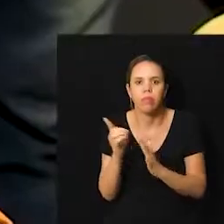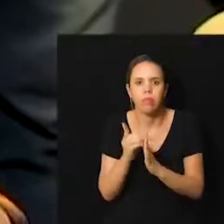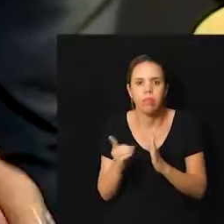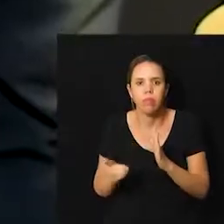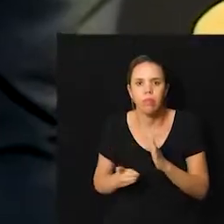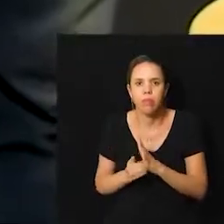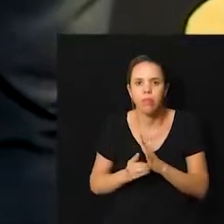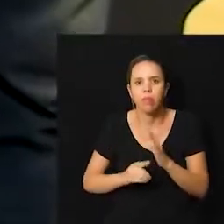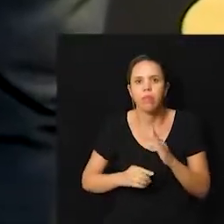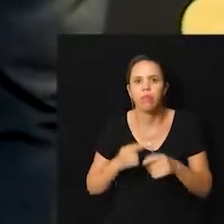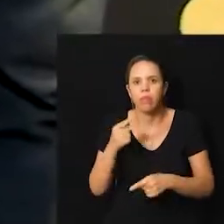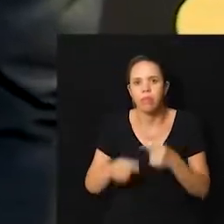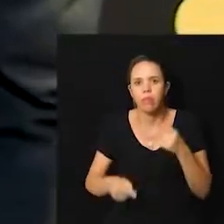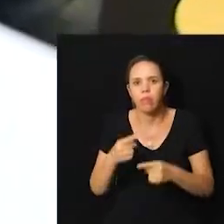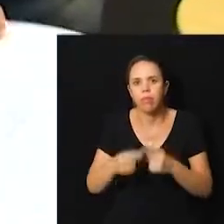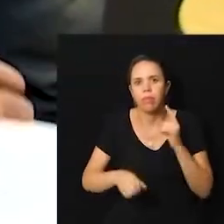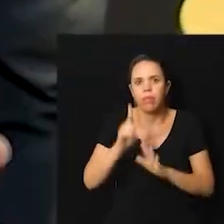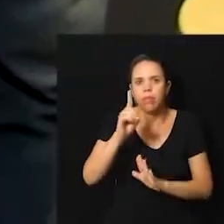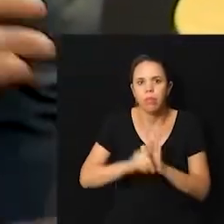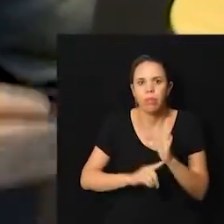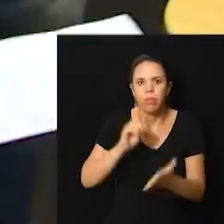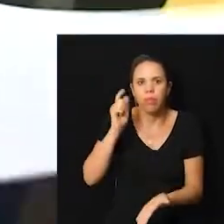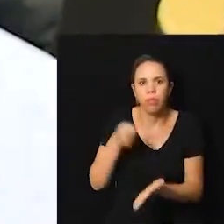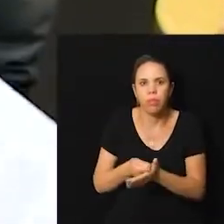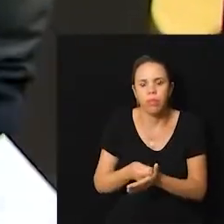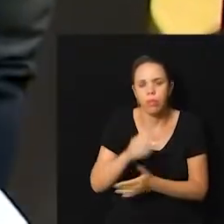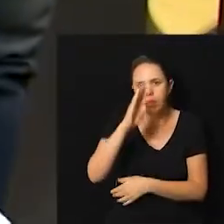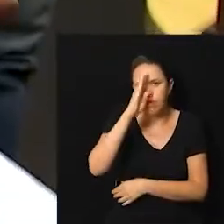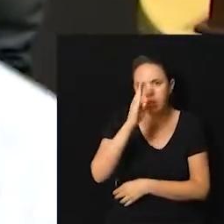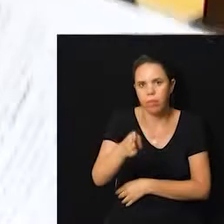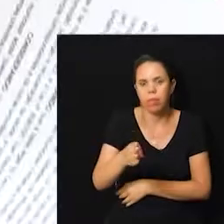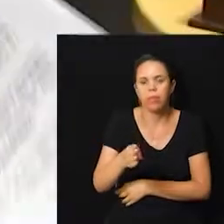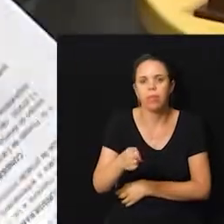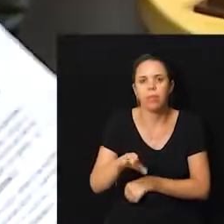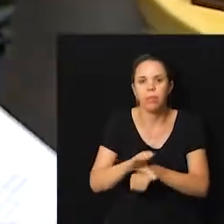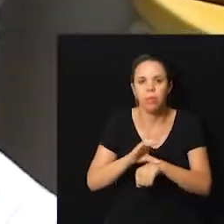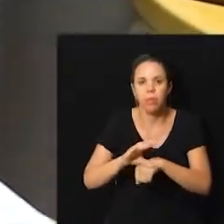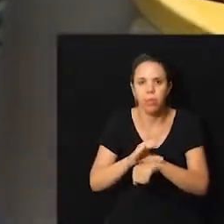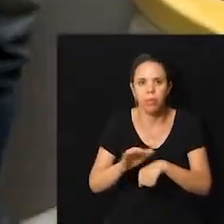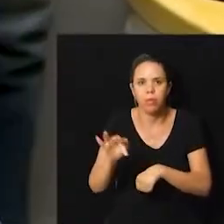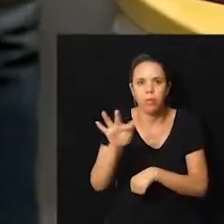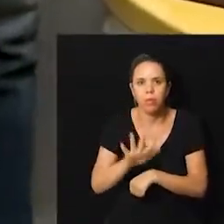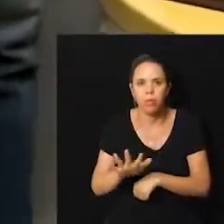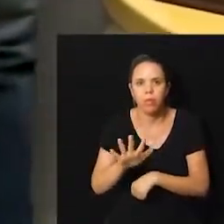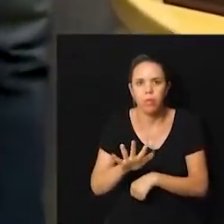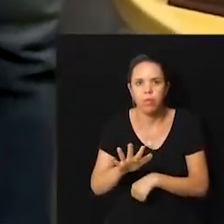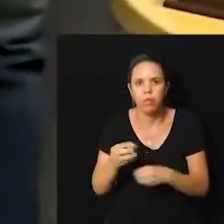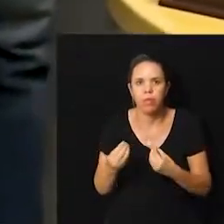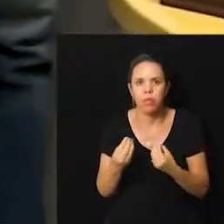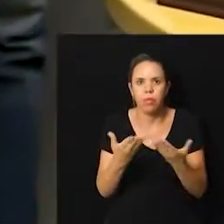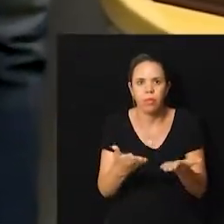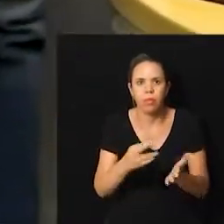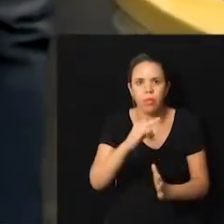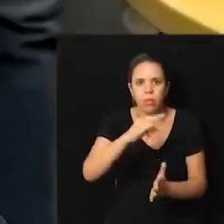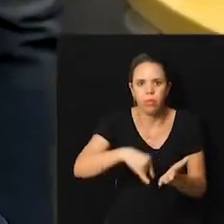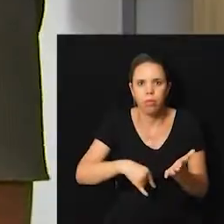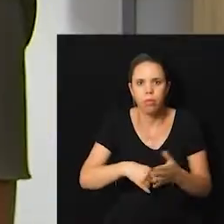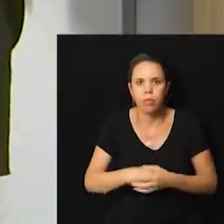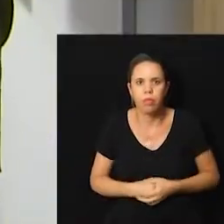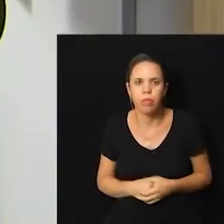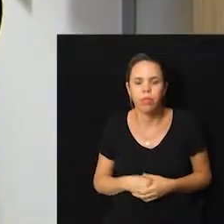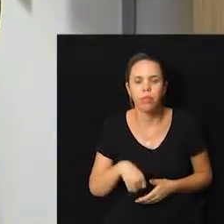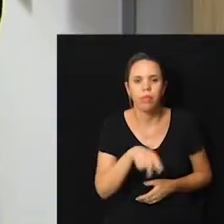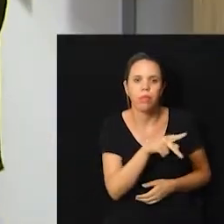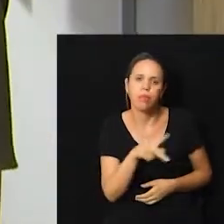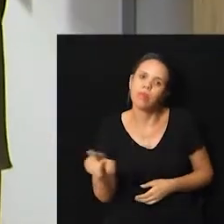decreto. De acordo com o grupo, o decreto restringe os direitos e as garantias fundamentais da Constituição Federal.